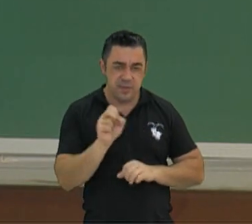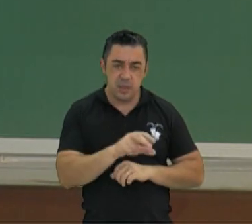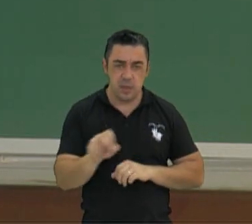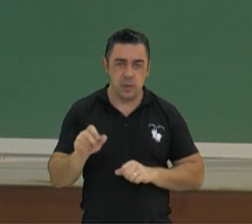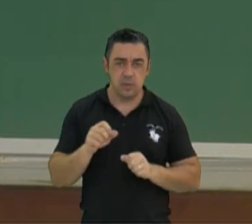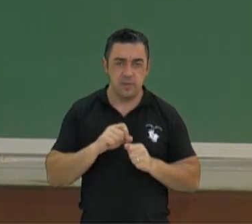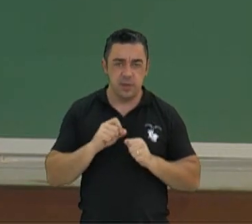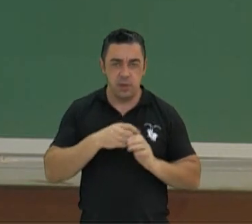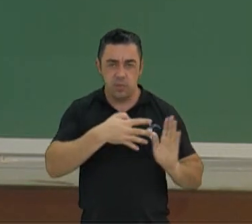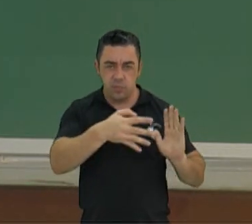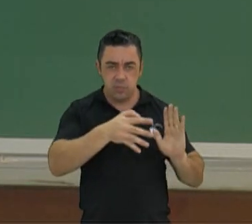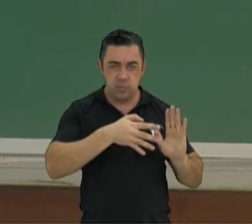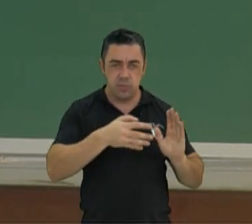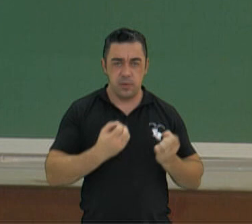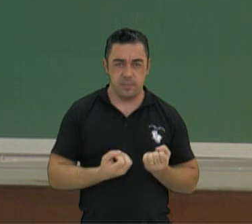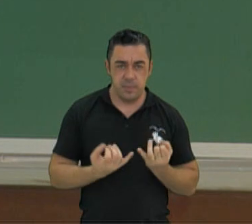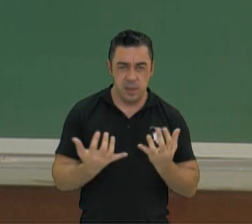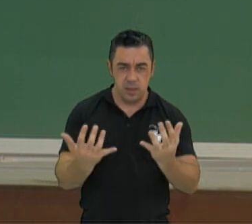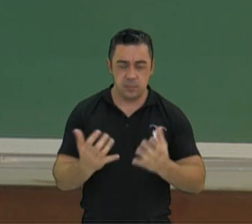agricultura.